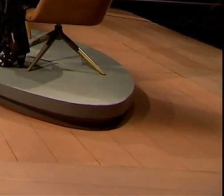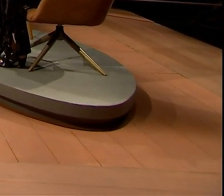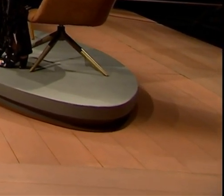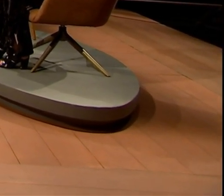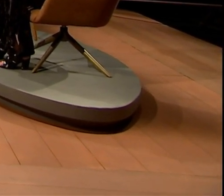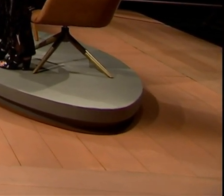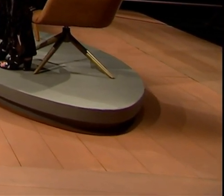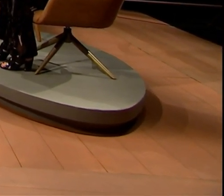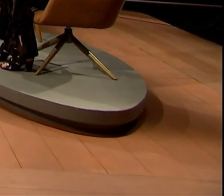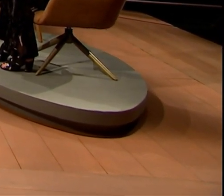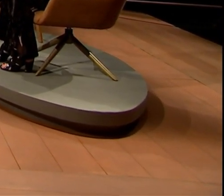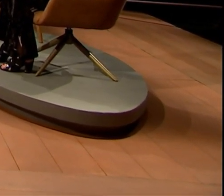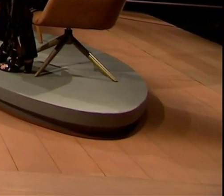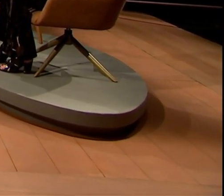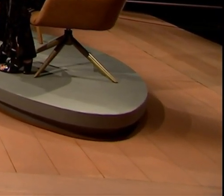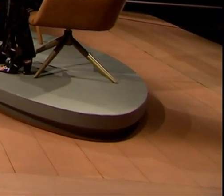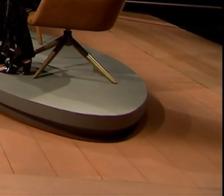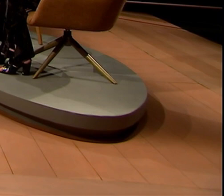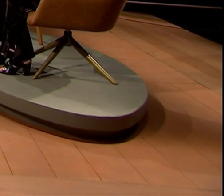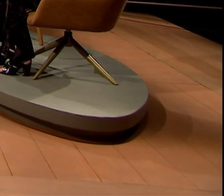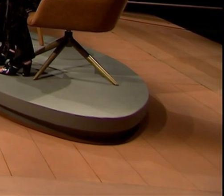connais la cause.